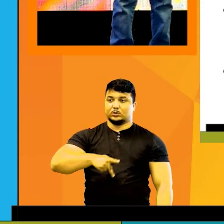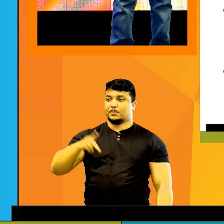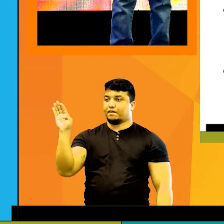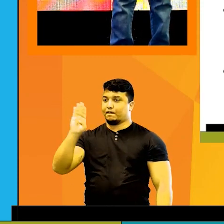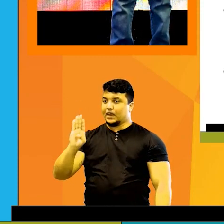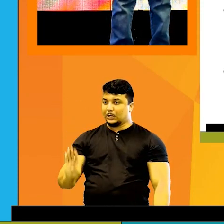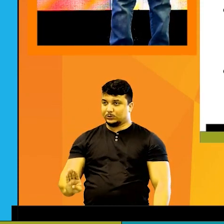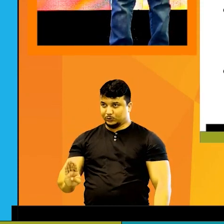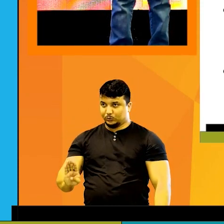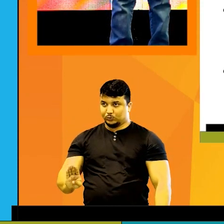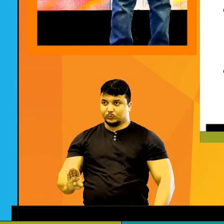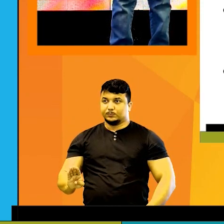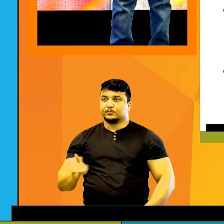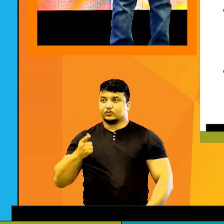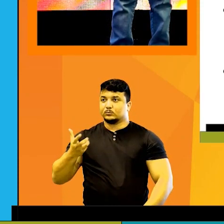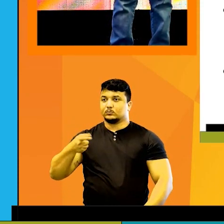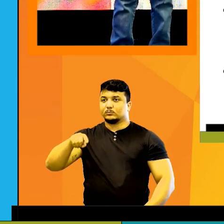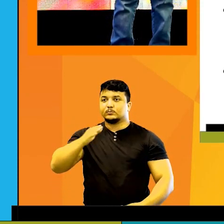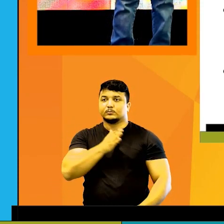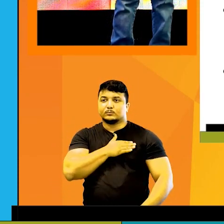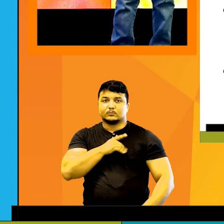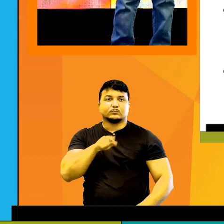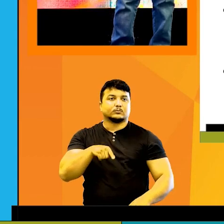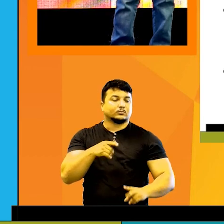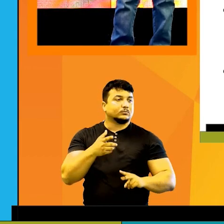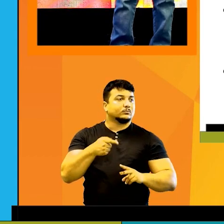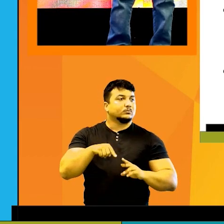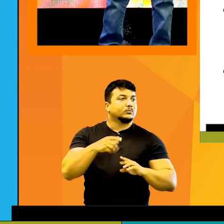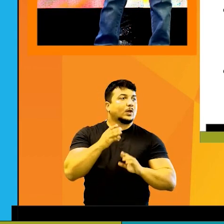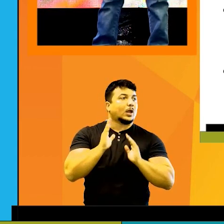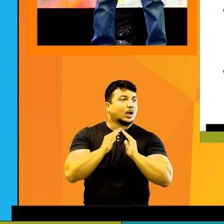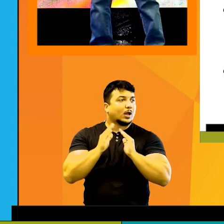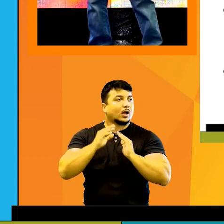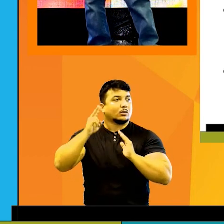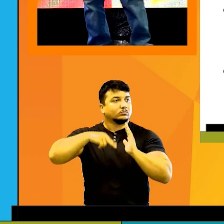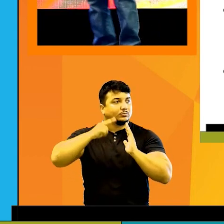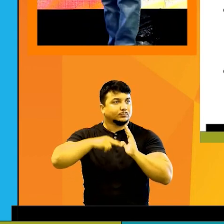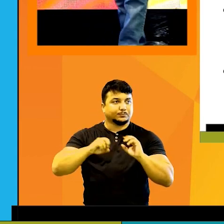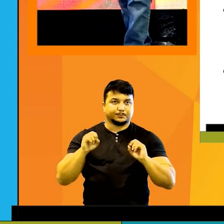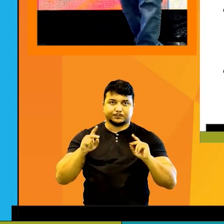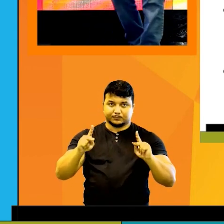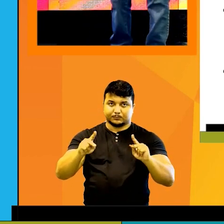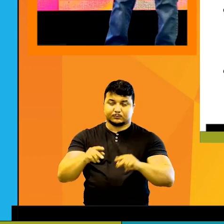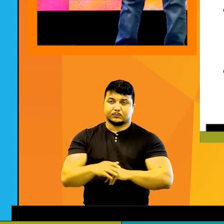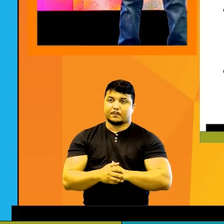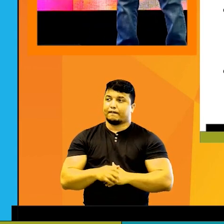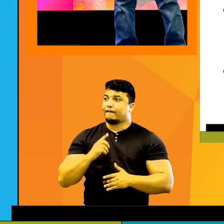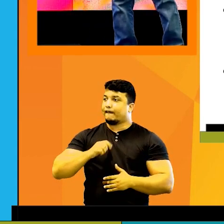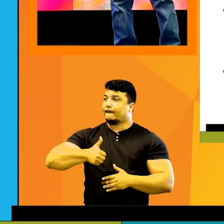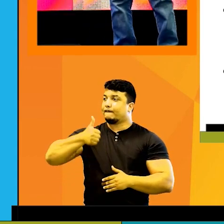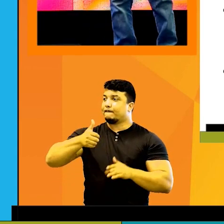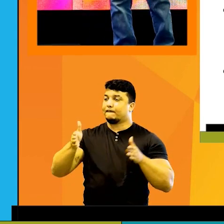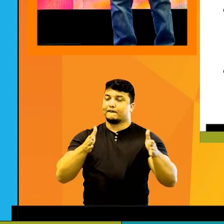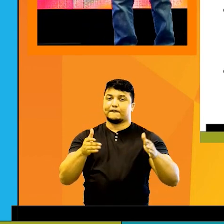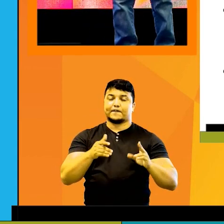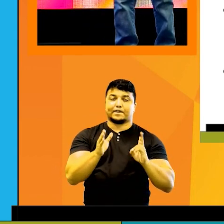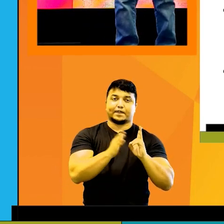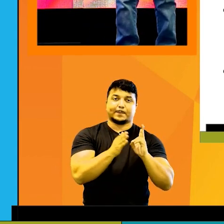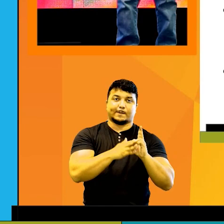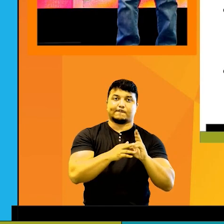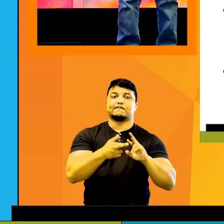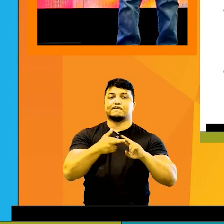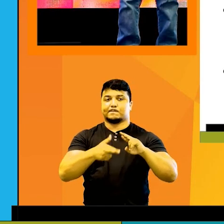brasileira. Então eu espero que estejam gostando do material, para vocês revisarem em casa. Primeira geração, indianista